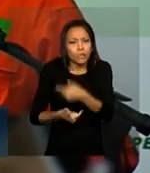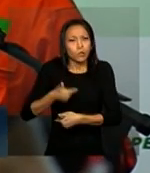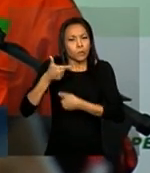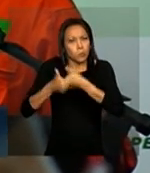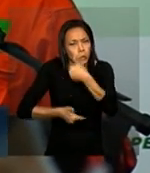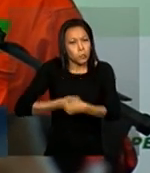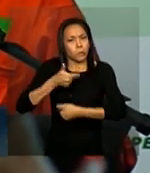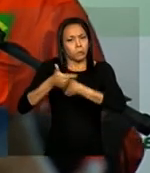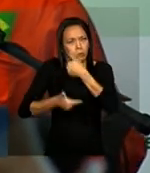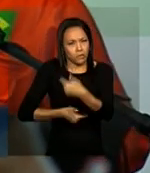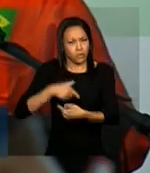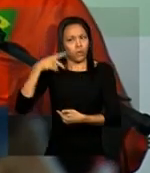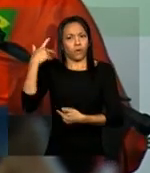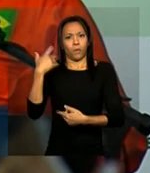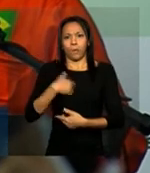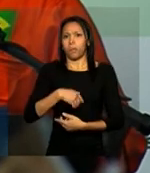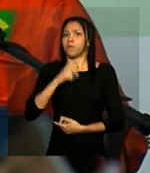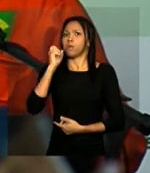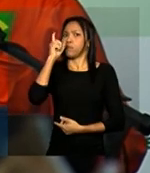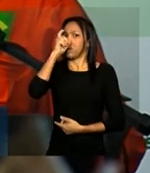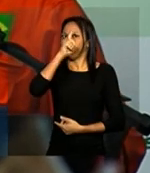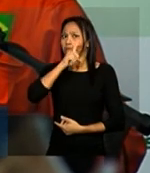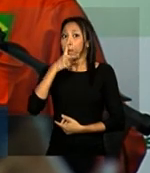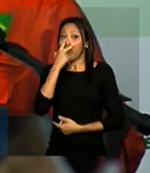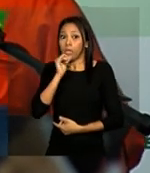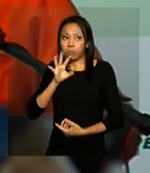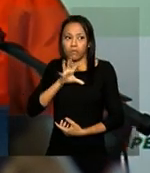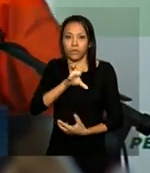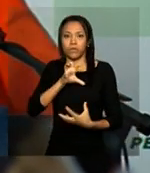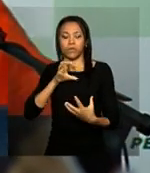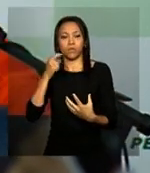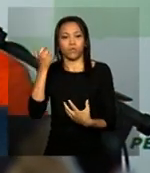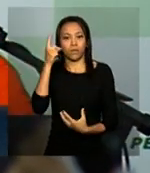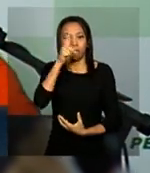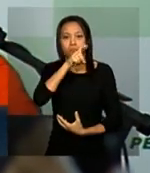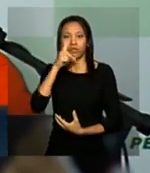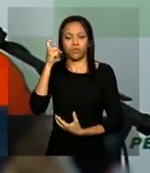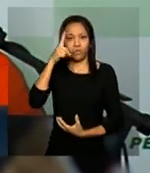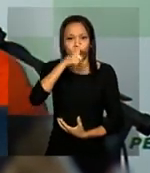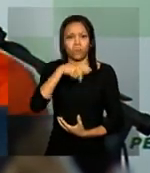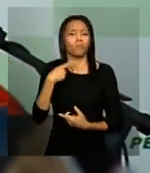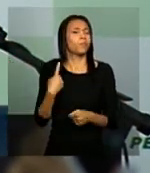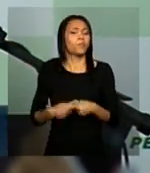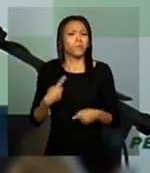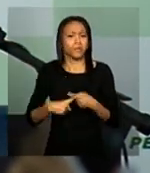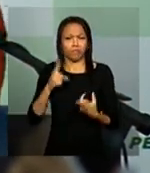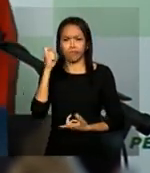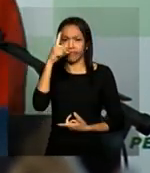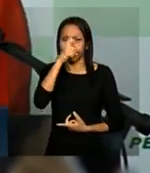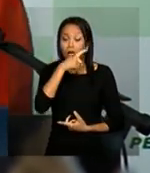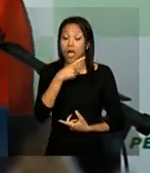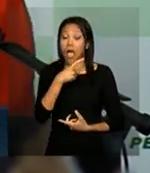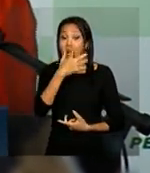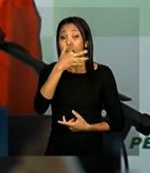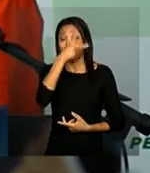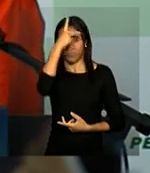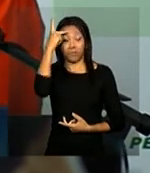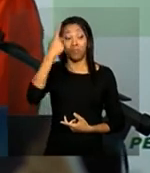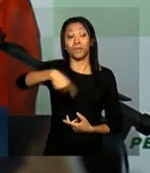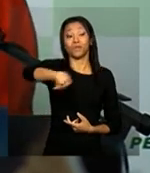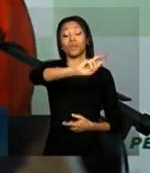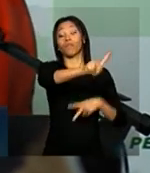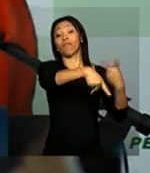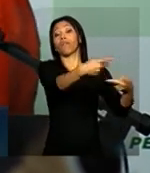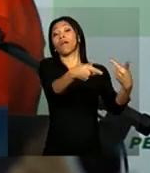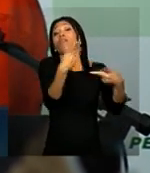uma briga. Vocês podem ter certeza que foi uma briga. Primeiro, porque diziam, e aí